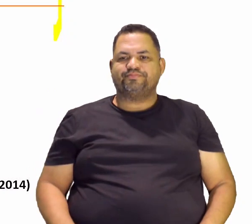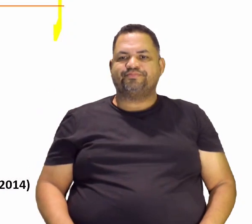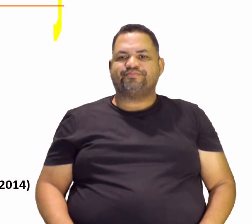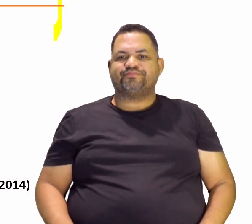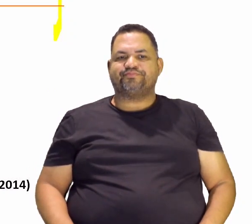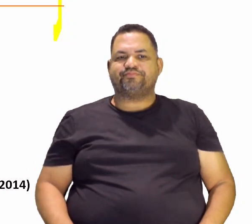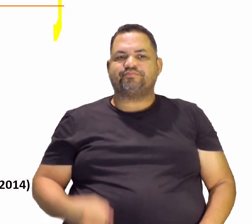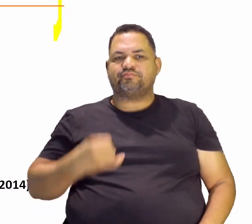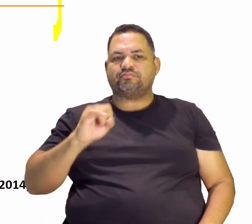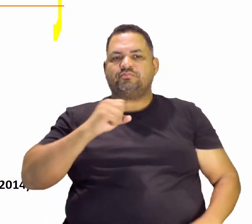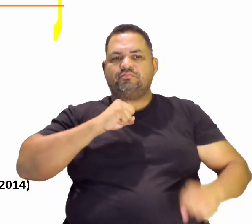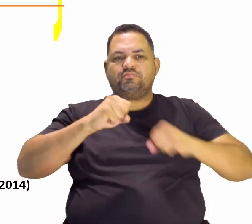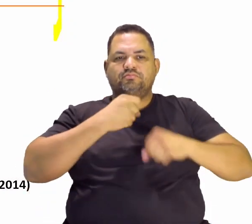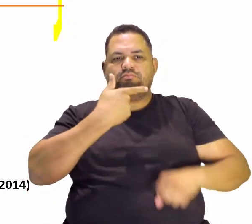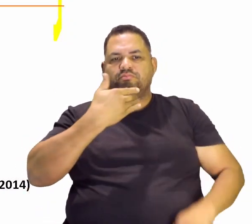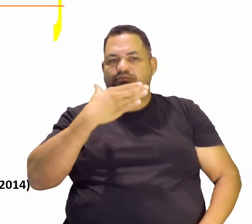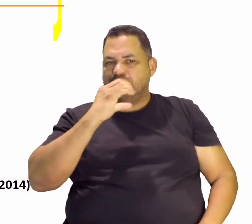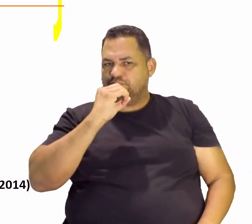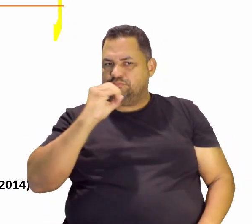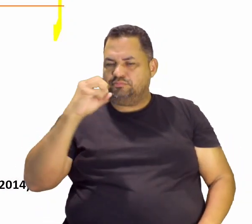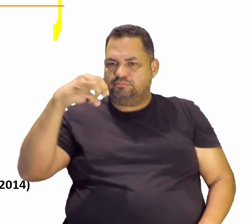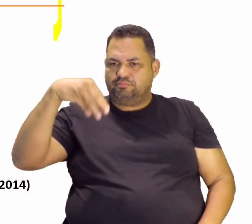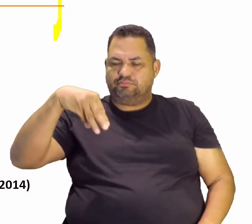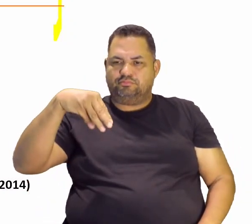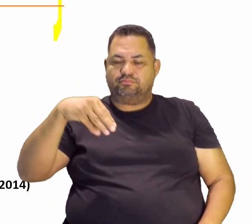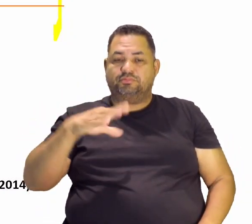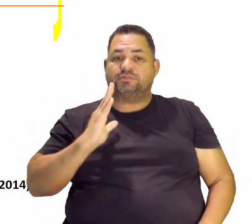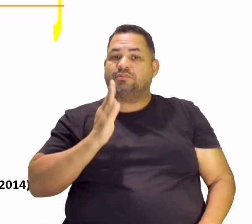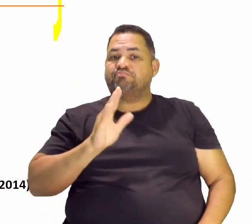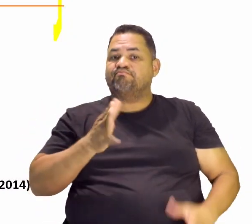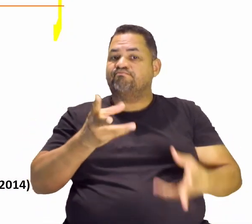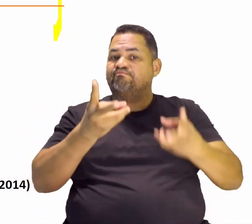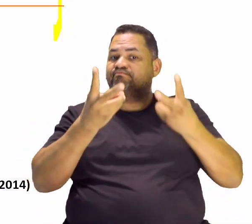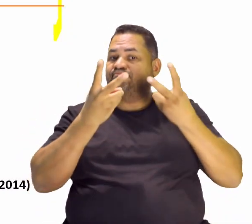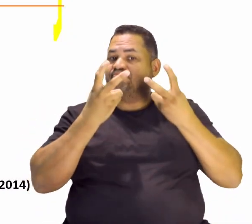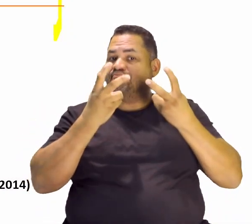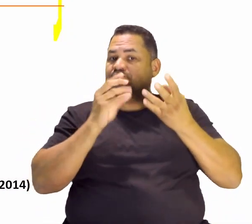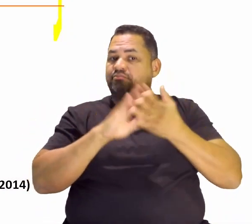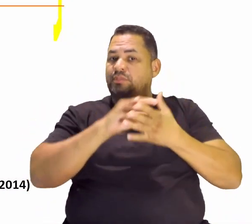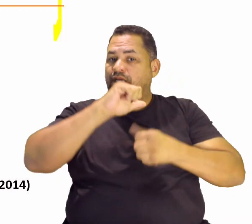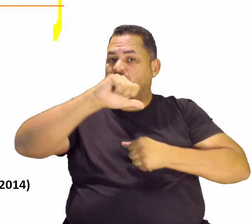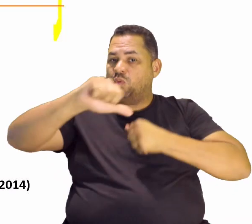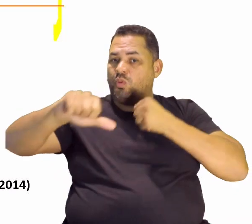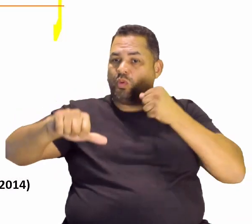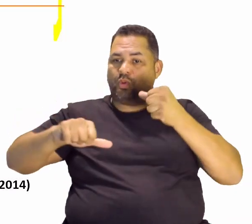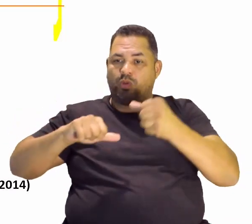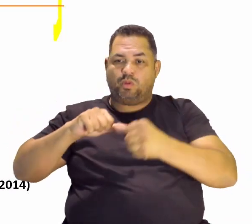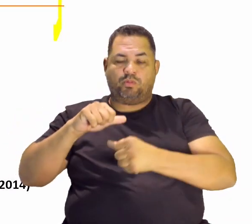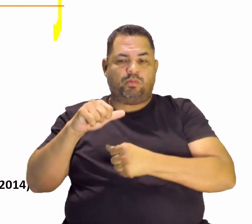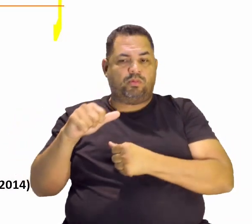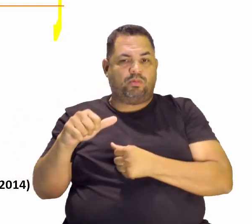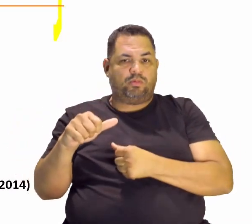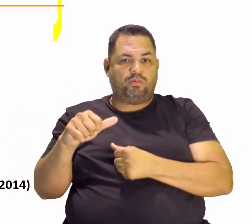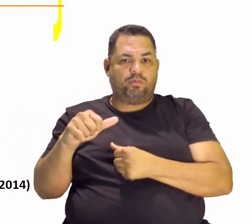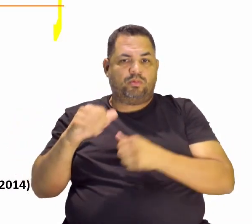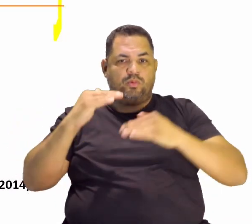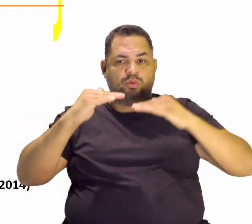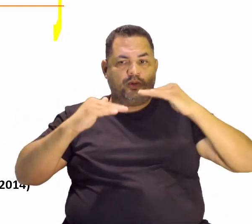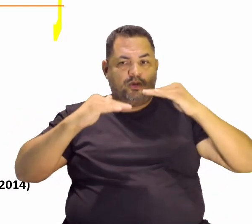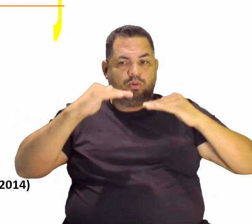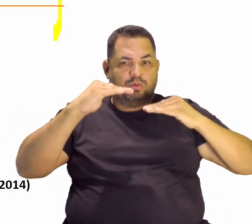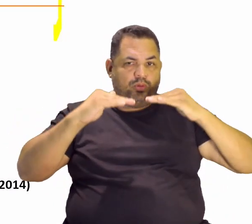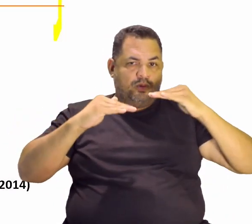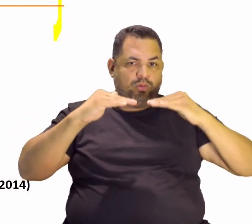fazer uma corrida de 200 metros, aí vocês já percebam que eu já estou mudando aqui o equilíbrio aí